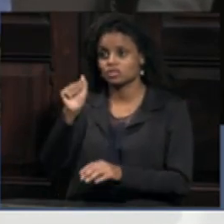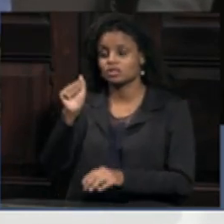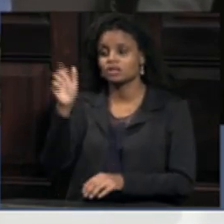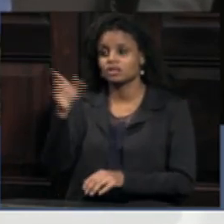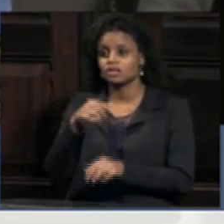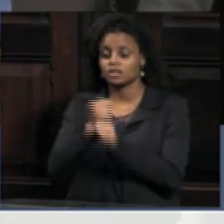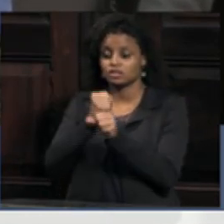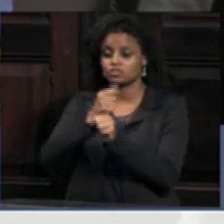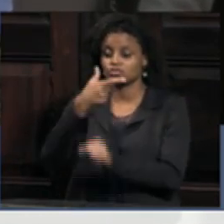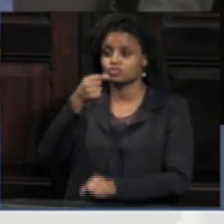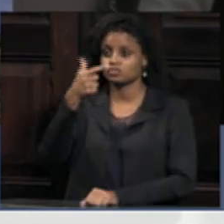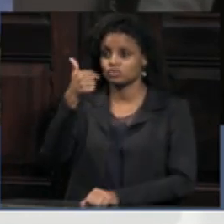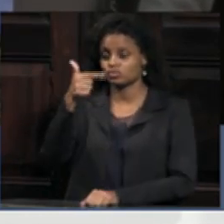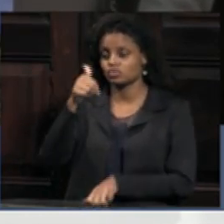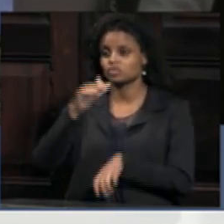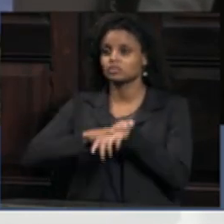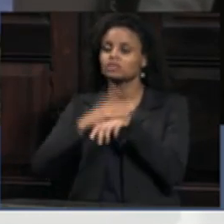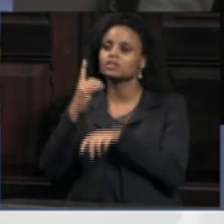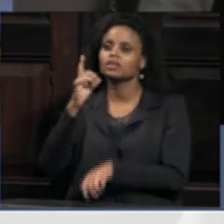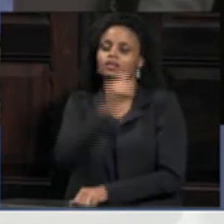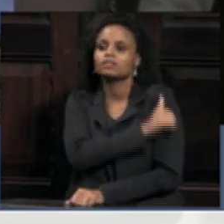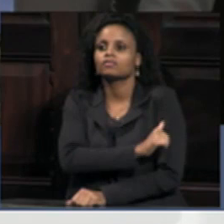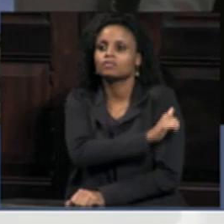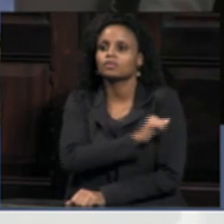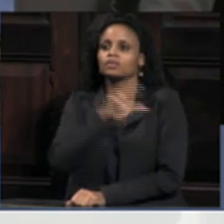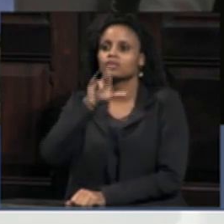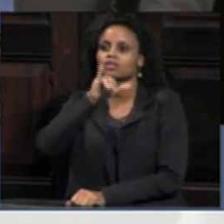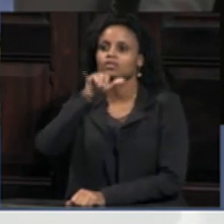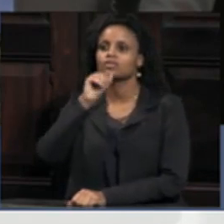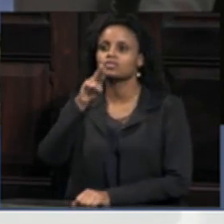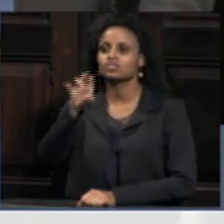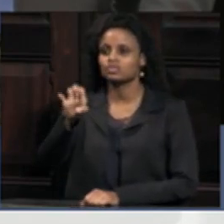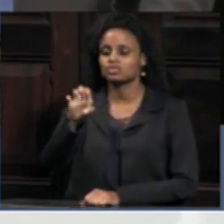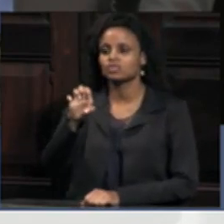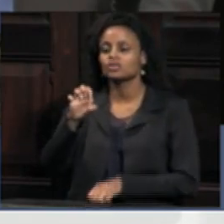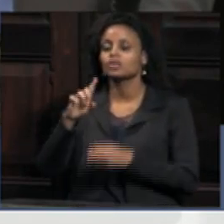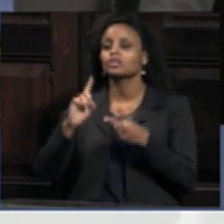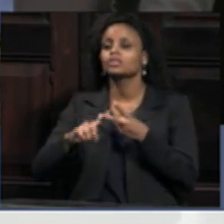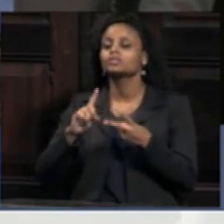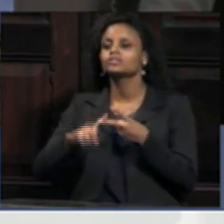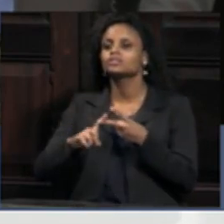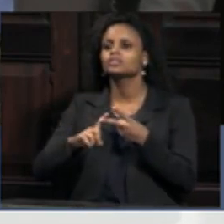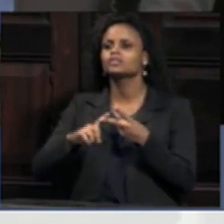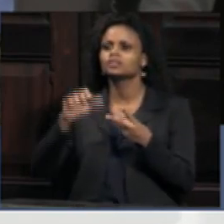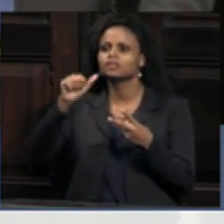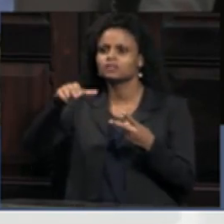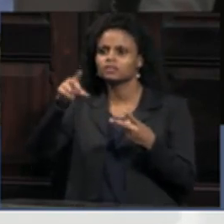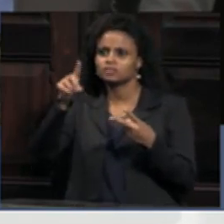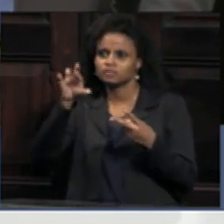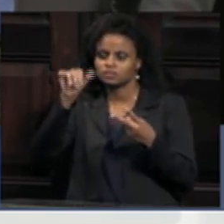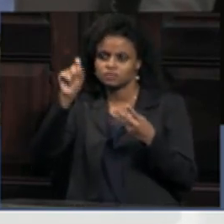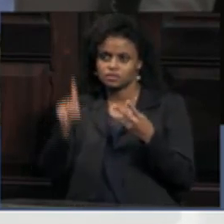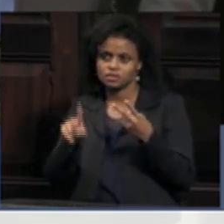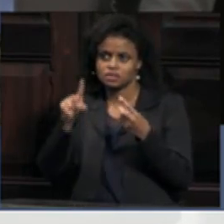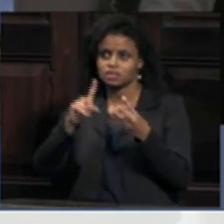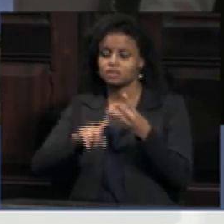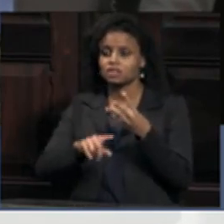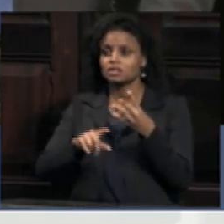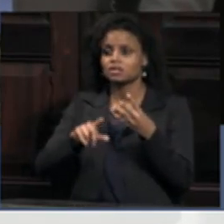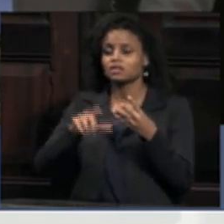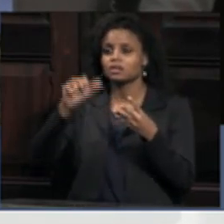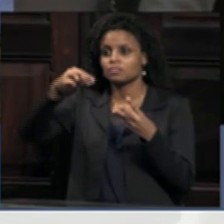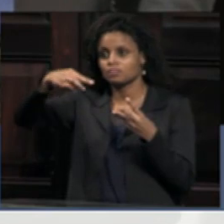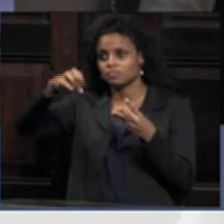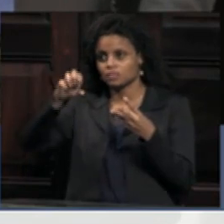1252A/2012, autoria de deputados enfermeira Regiane, Sabino, Edson Bertassi, Andréia Busato, Roberto Henriques e Jane